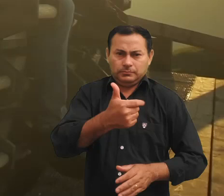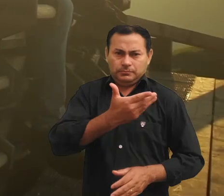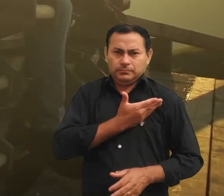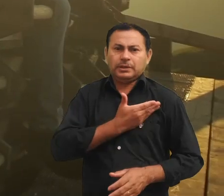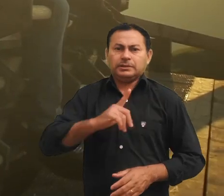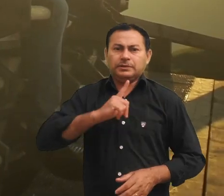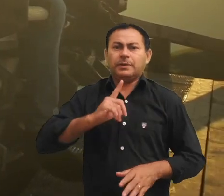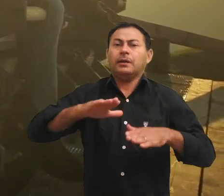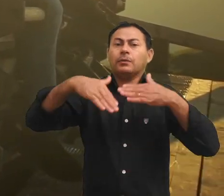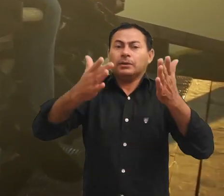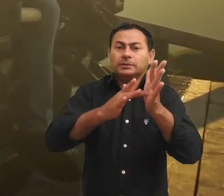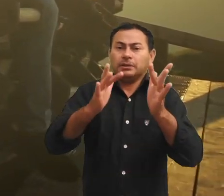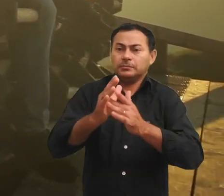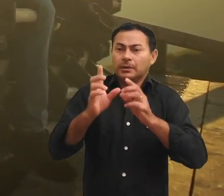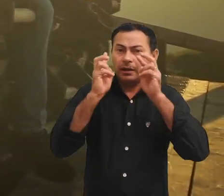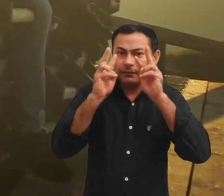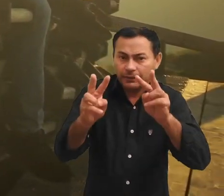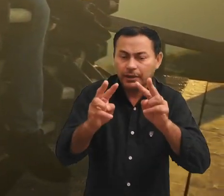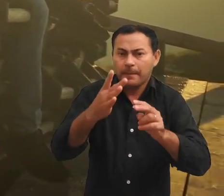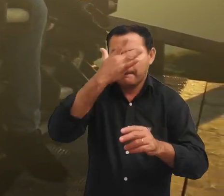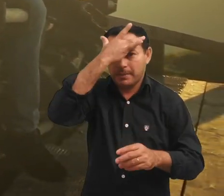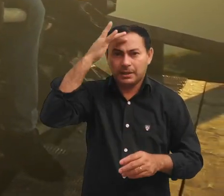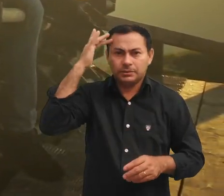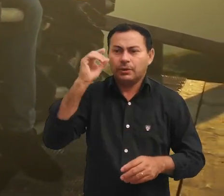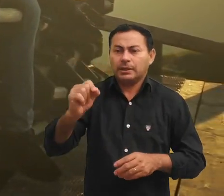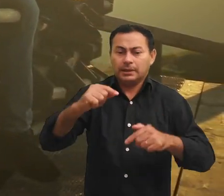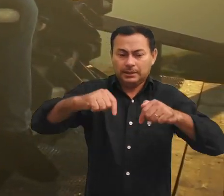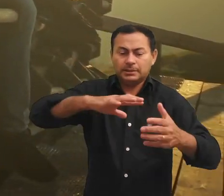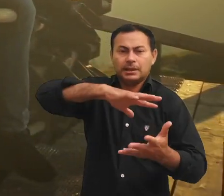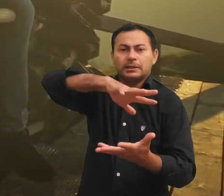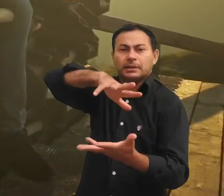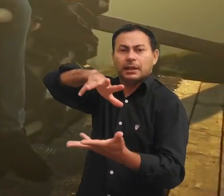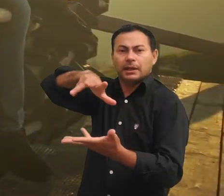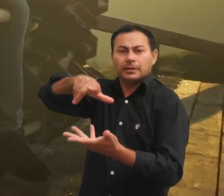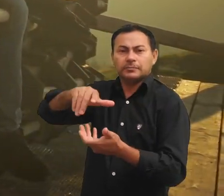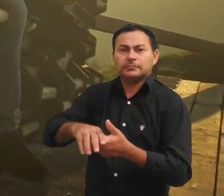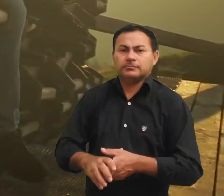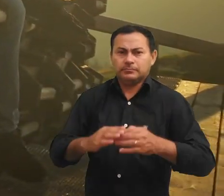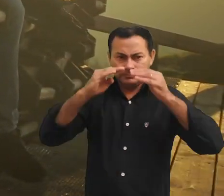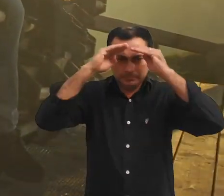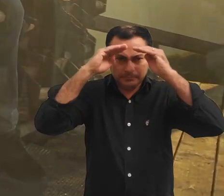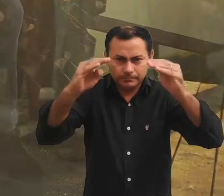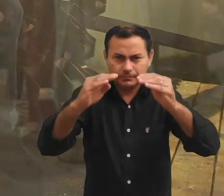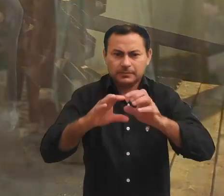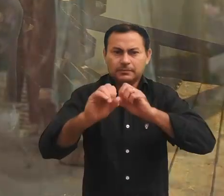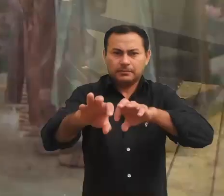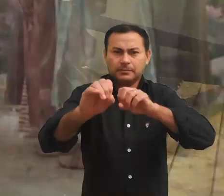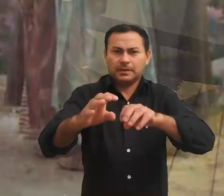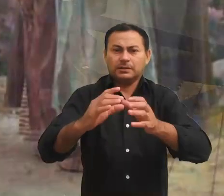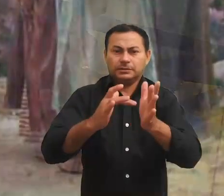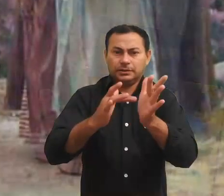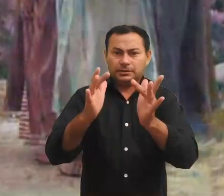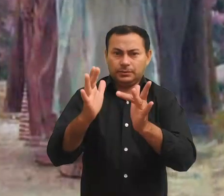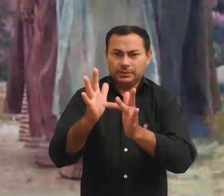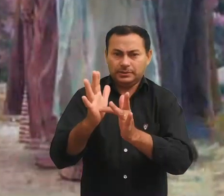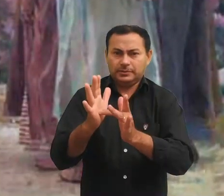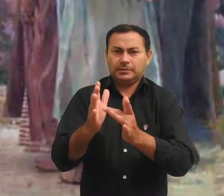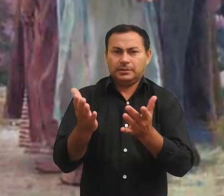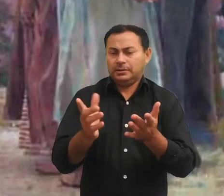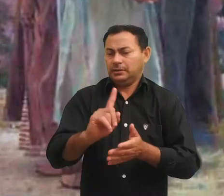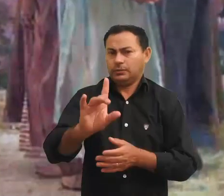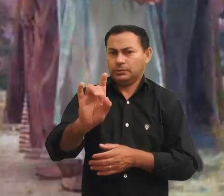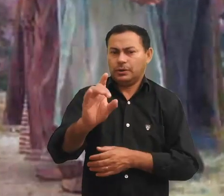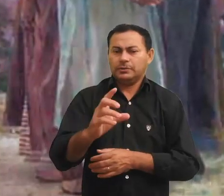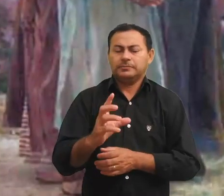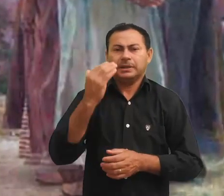que os próprios apóstolos tiveram quando Jesus viveu como homem aqui nessa terra. Obedecer aos ensinamentos de